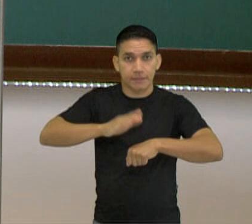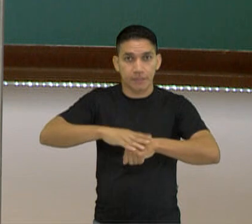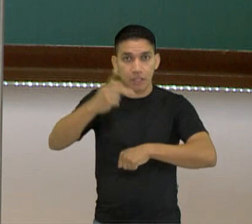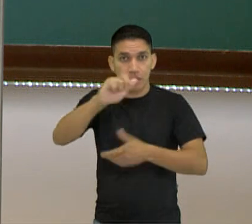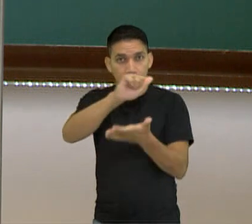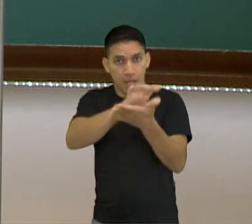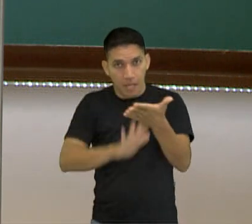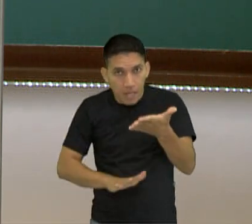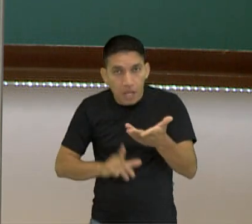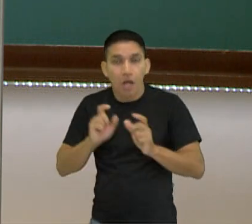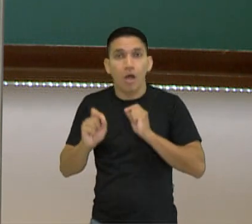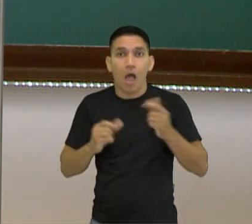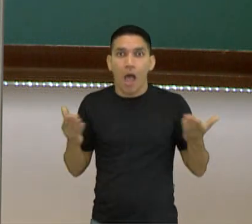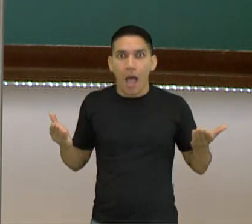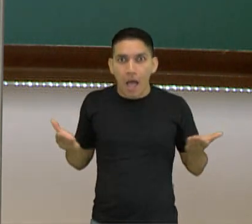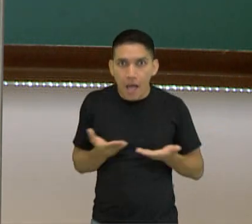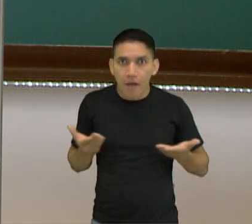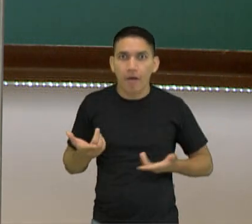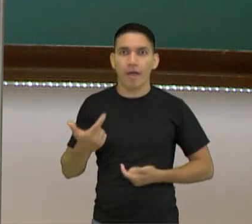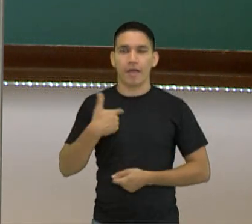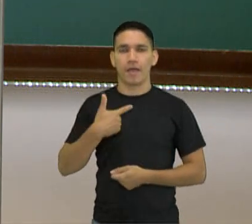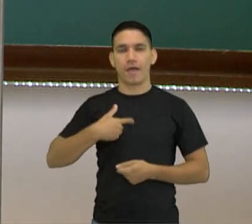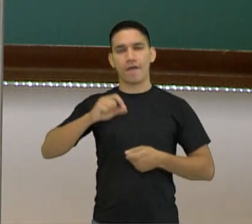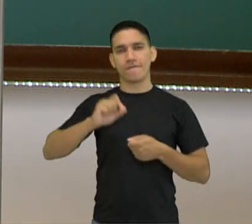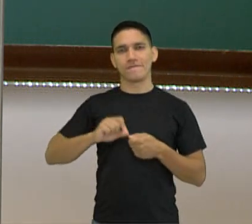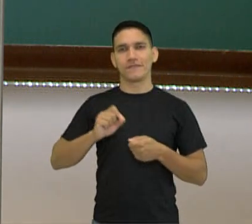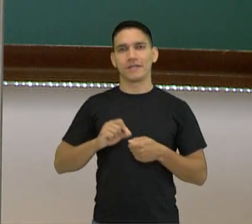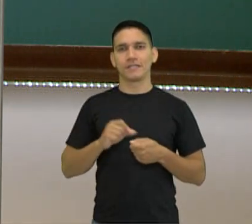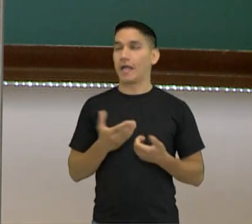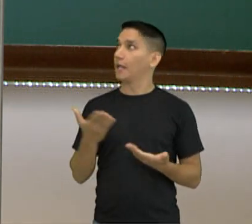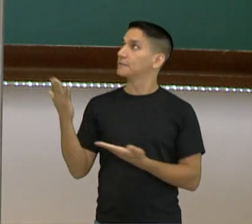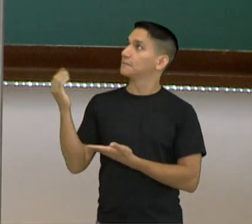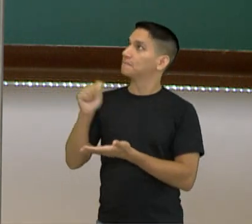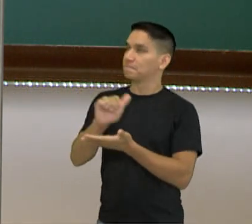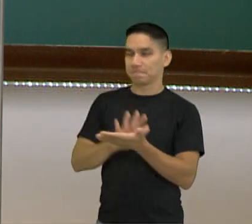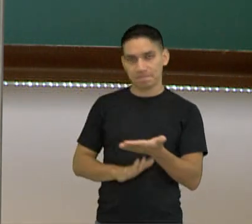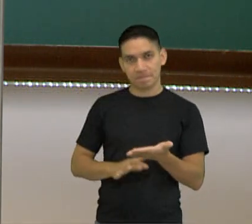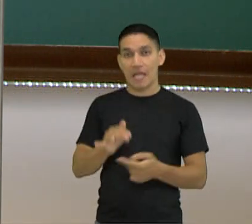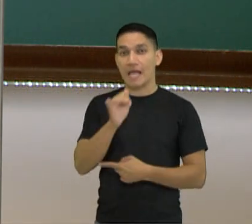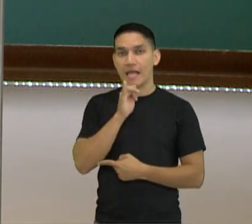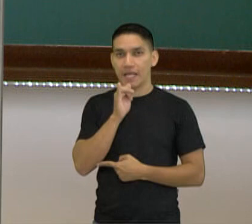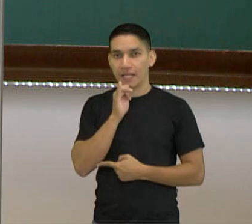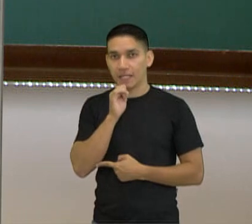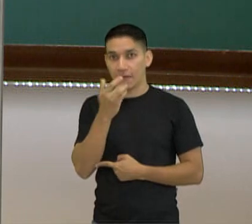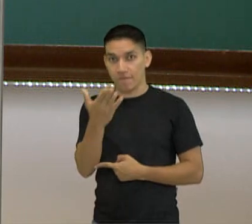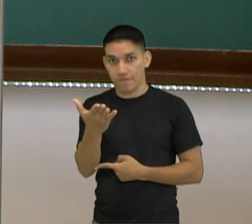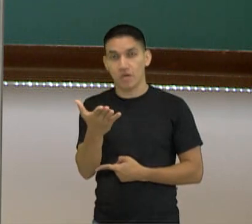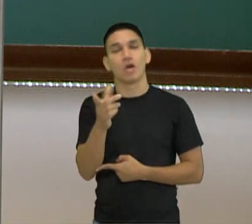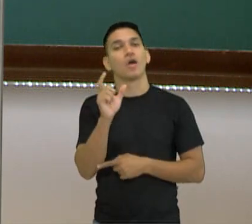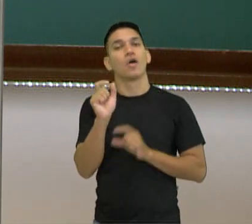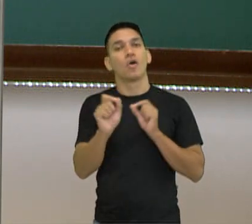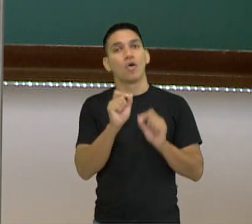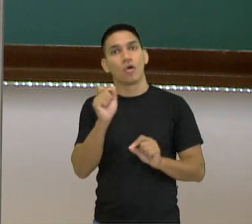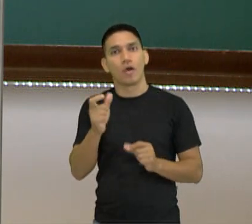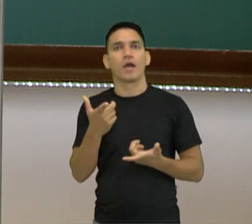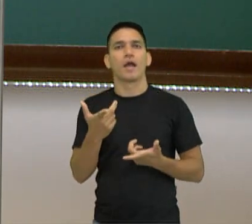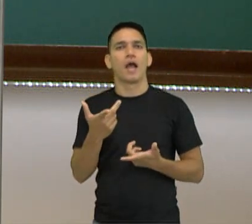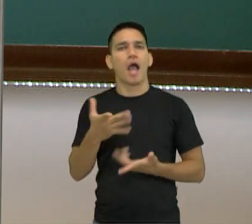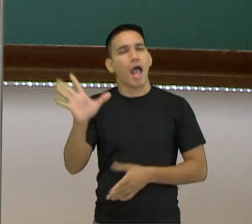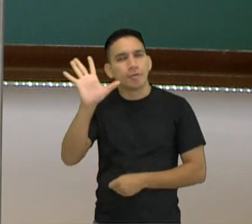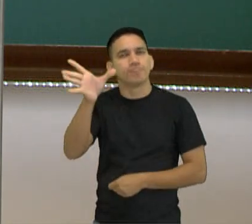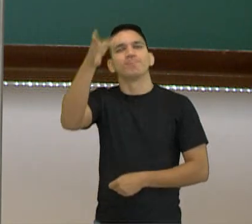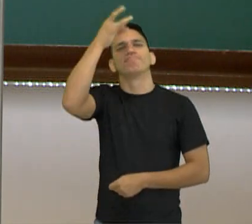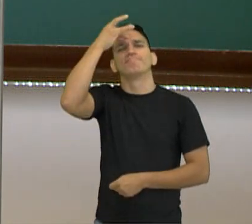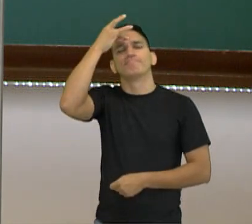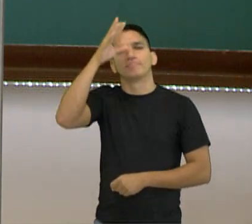atividade, por agora eu farei esta atividade, este exemplo, para você fixar